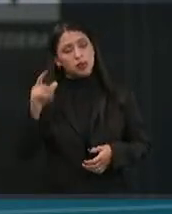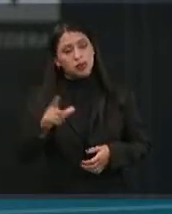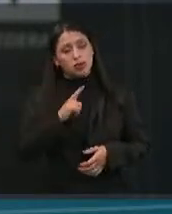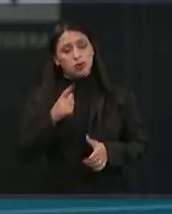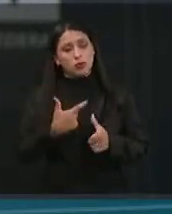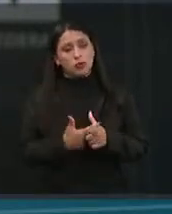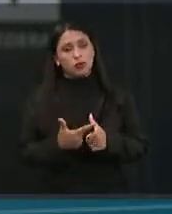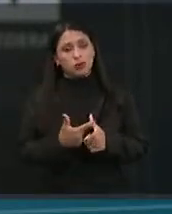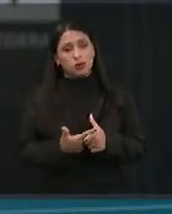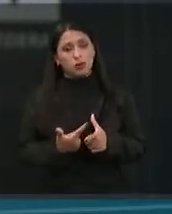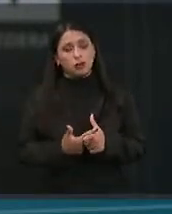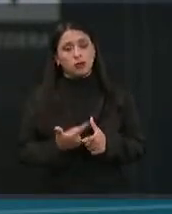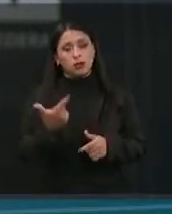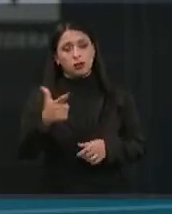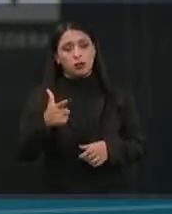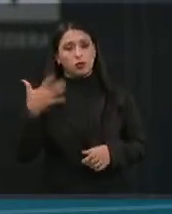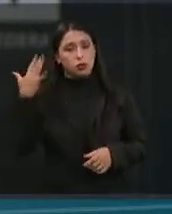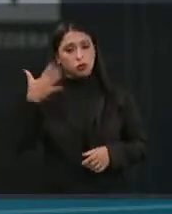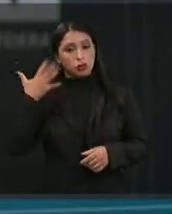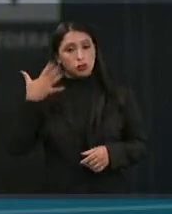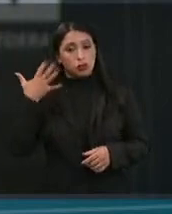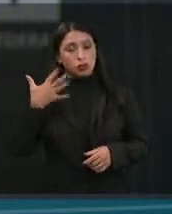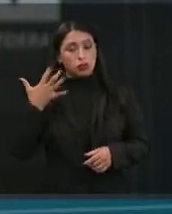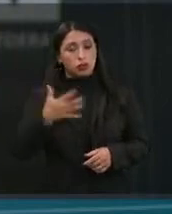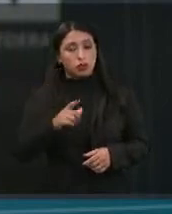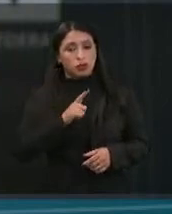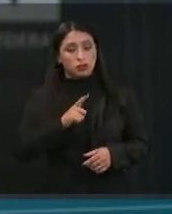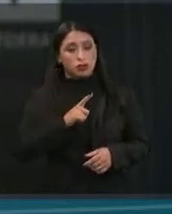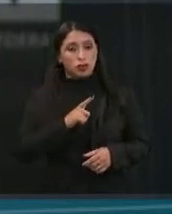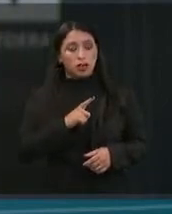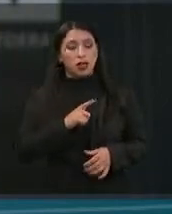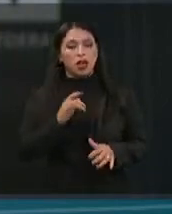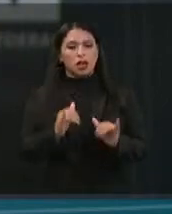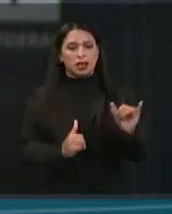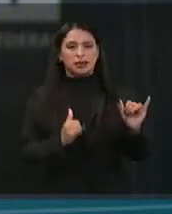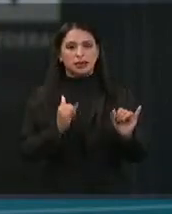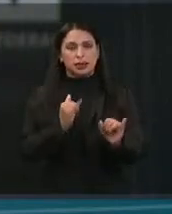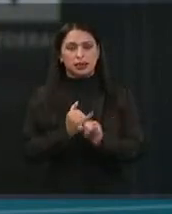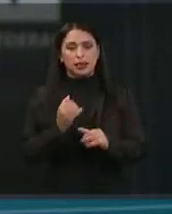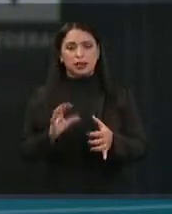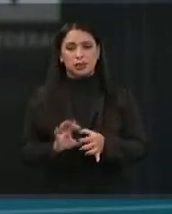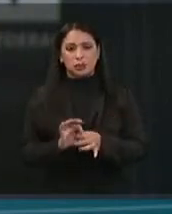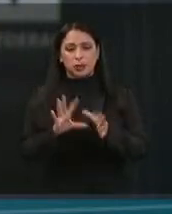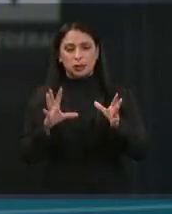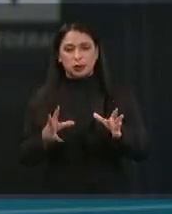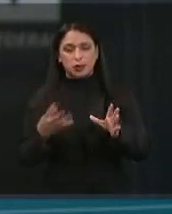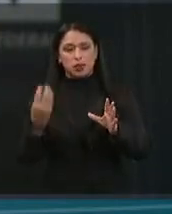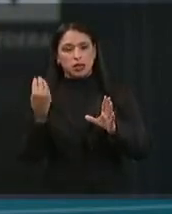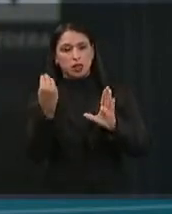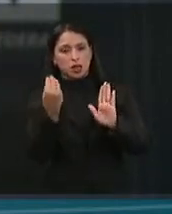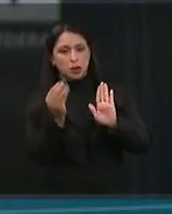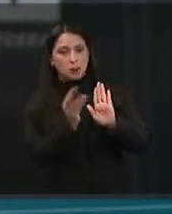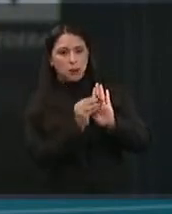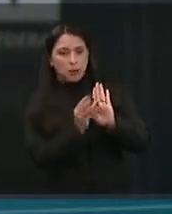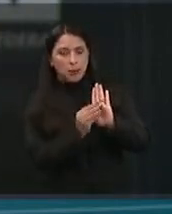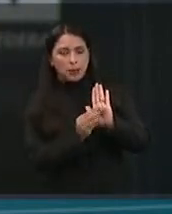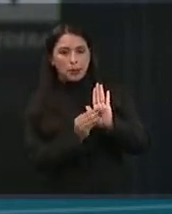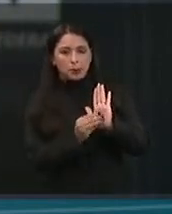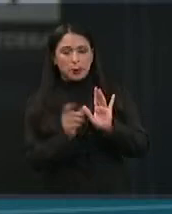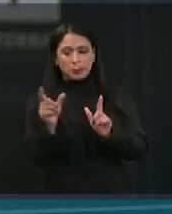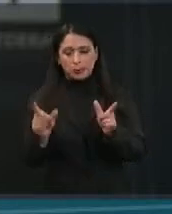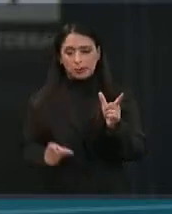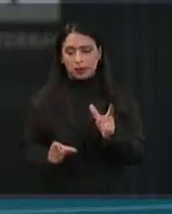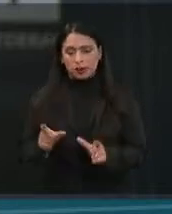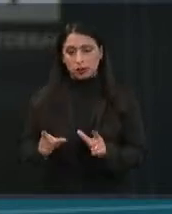e os demais expositores. Aplicações de internet que permitem a geração de conteúdo pelas pessoas estão